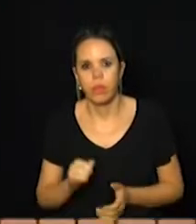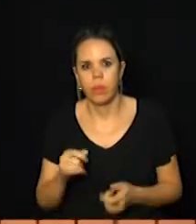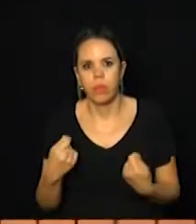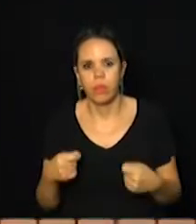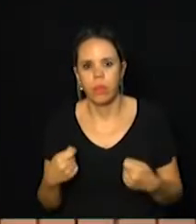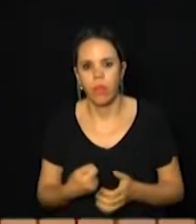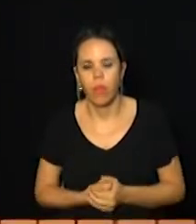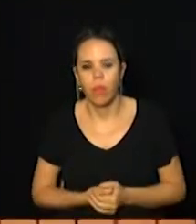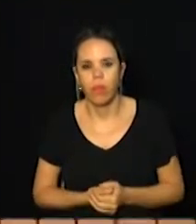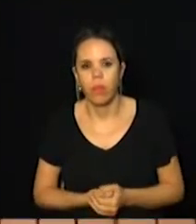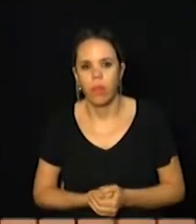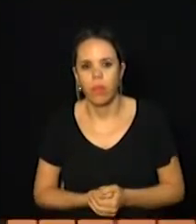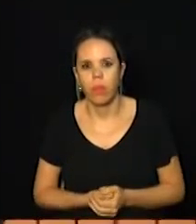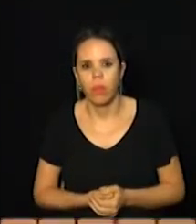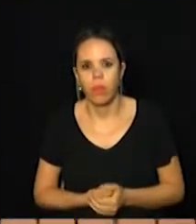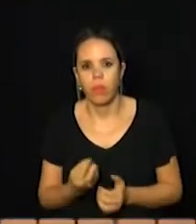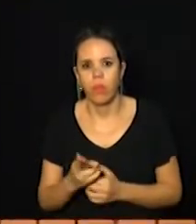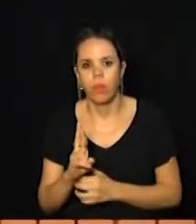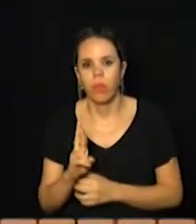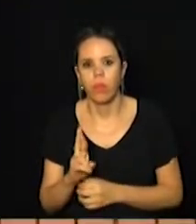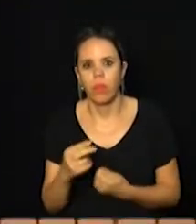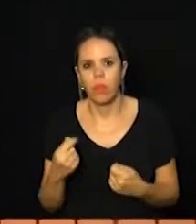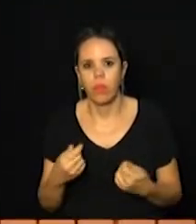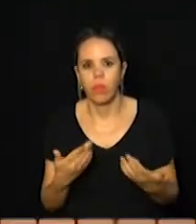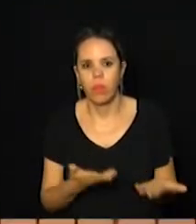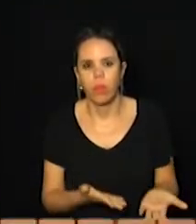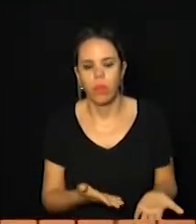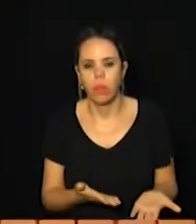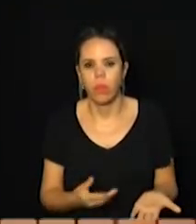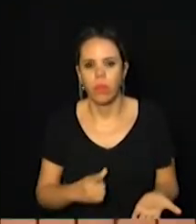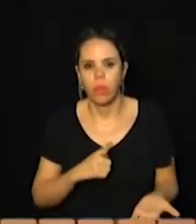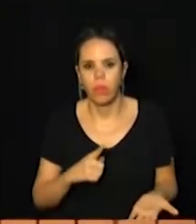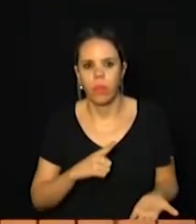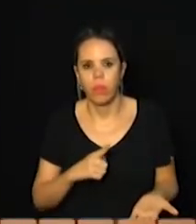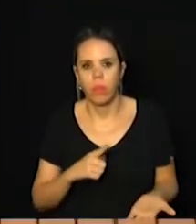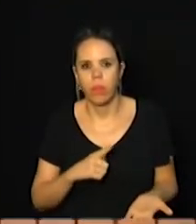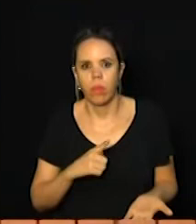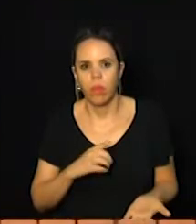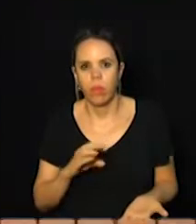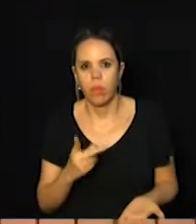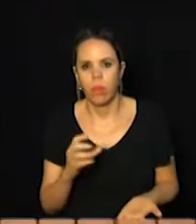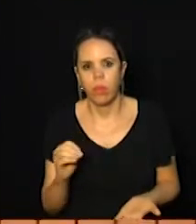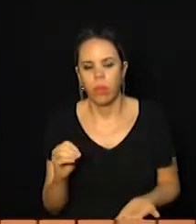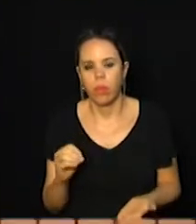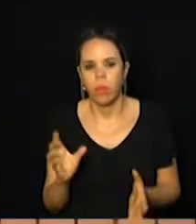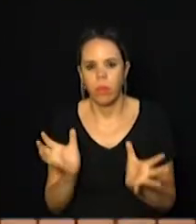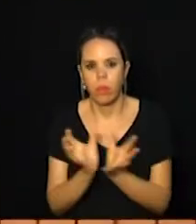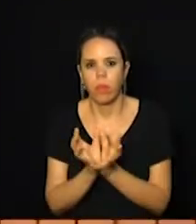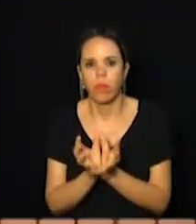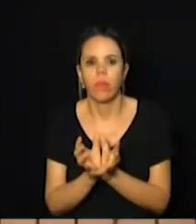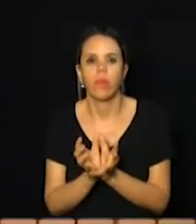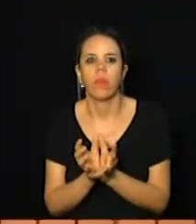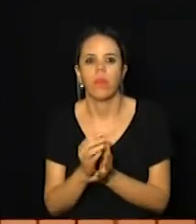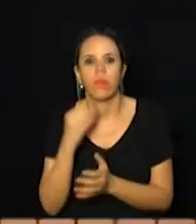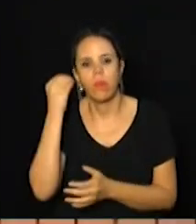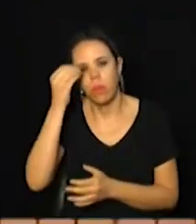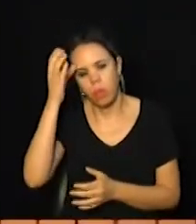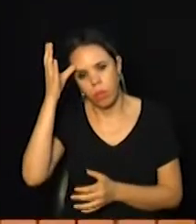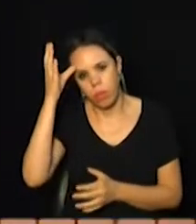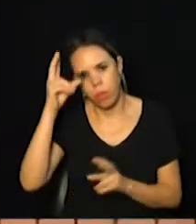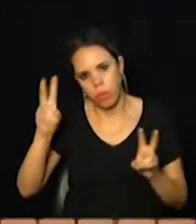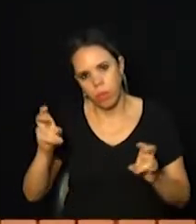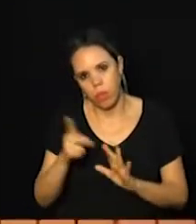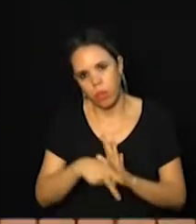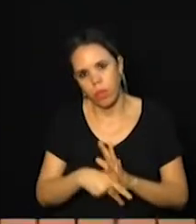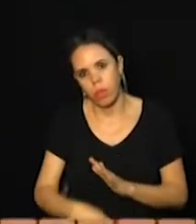precisar Doutora se precisar nós temos aí o Chico ele tem uma gama de conhecimento